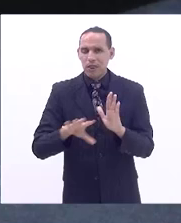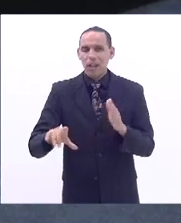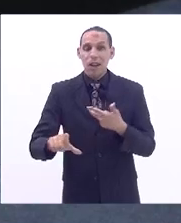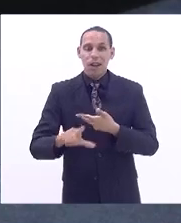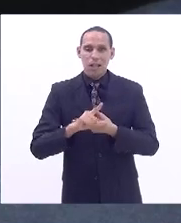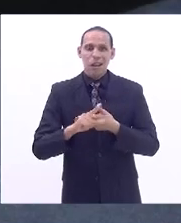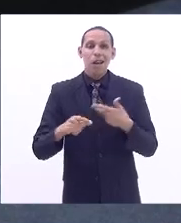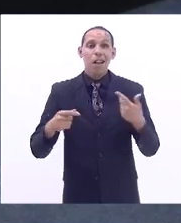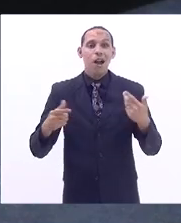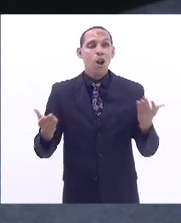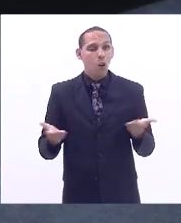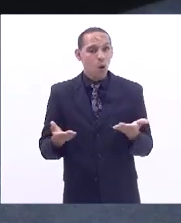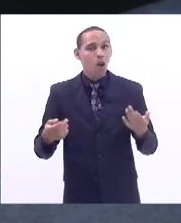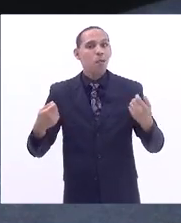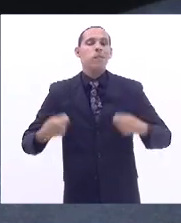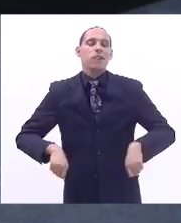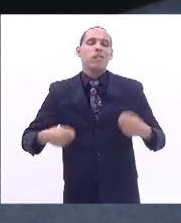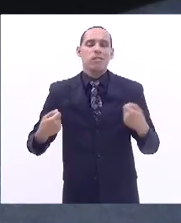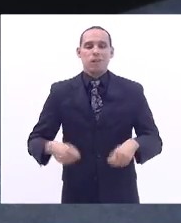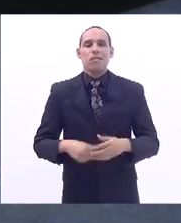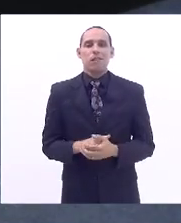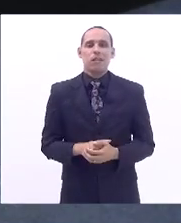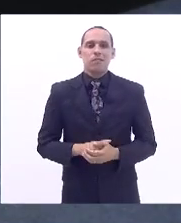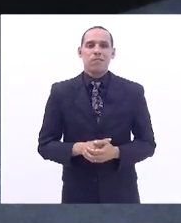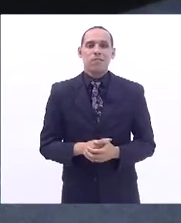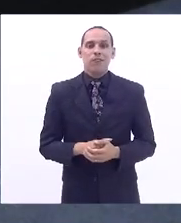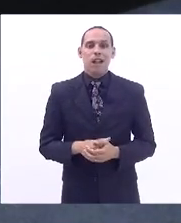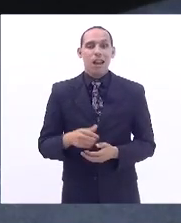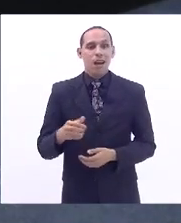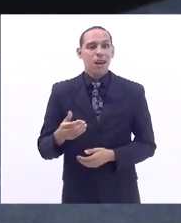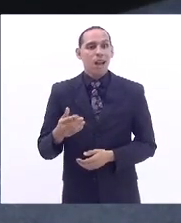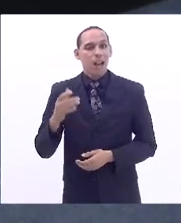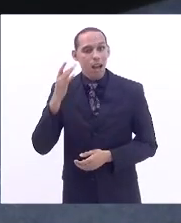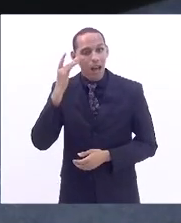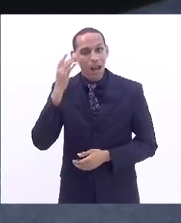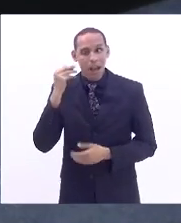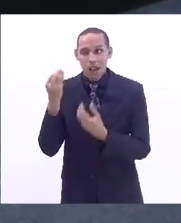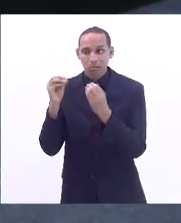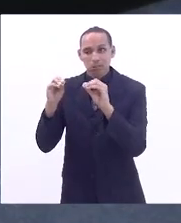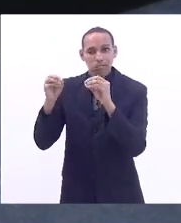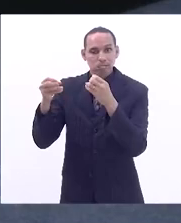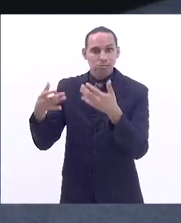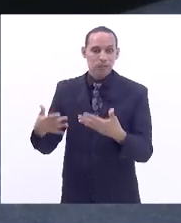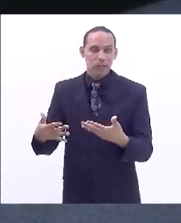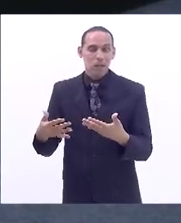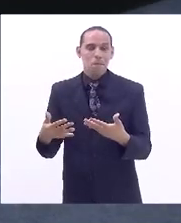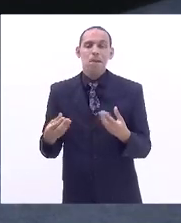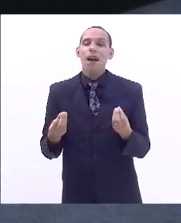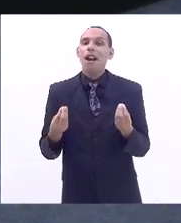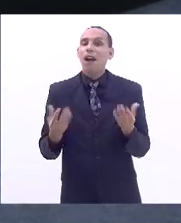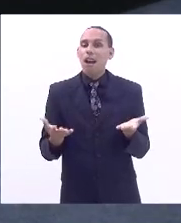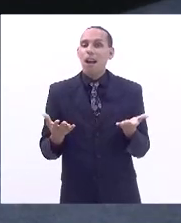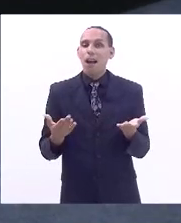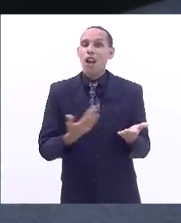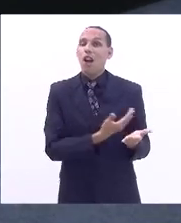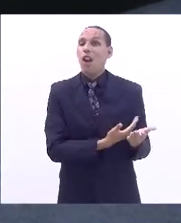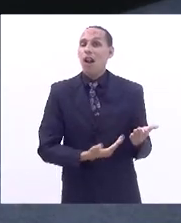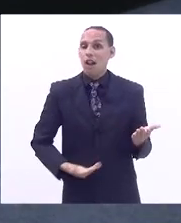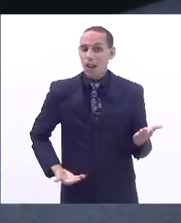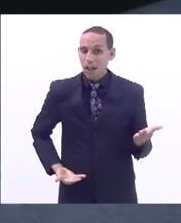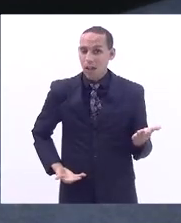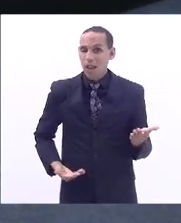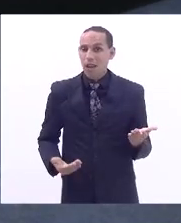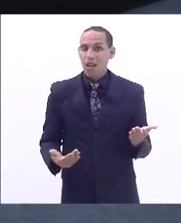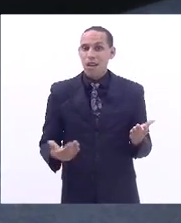Legislativa hoje ser publicada amanhã para que o governo